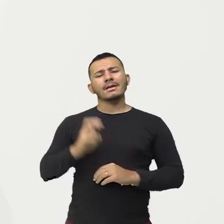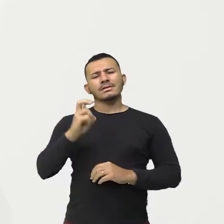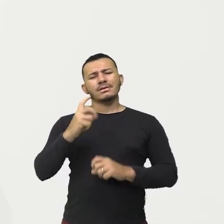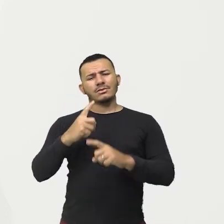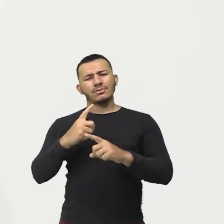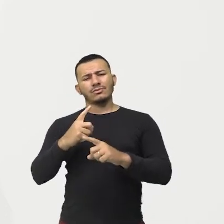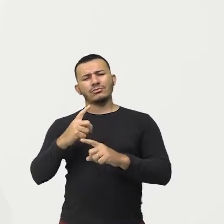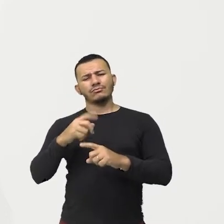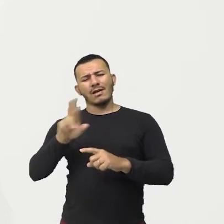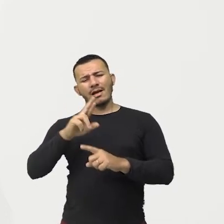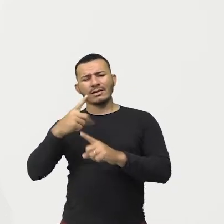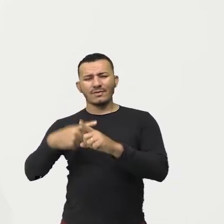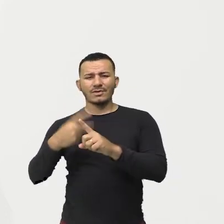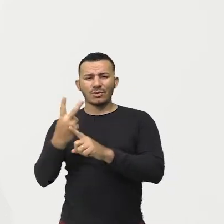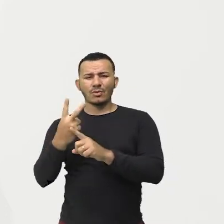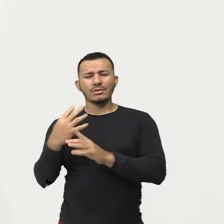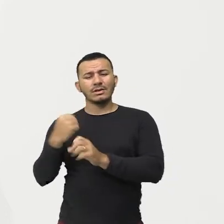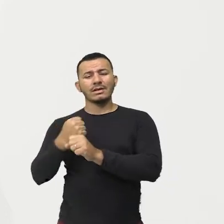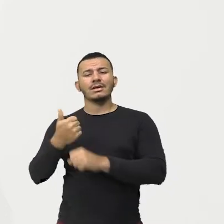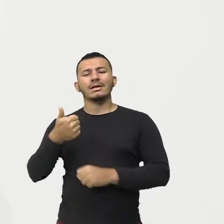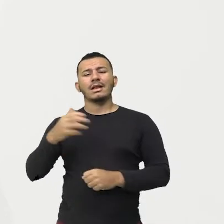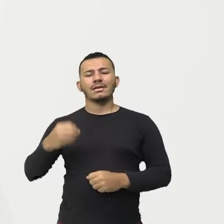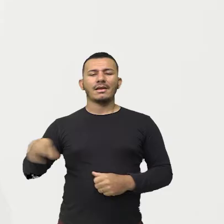R$5 vezes 2, isso aqui dá R$10.